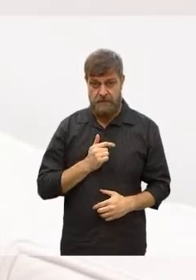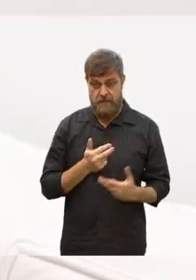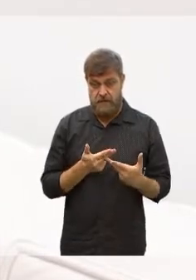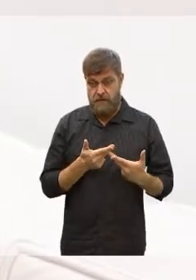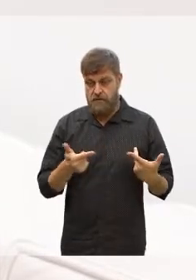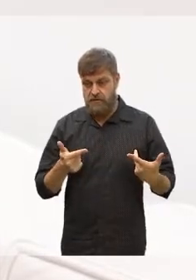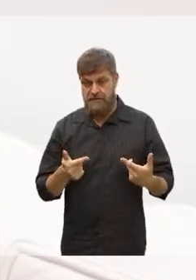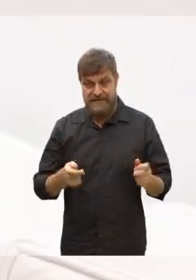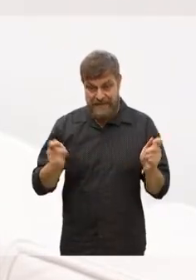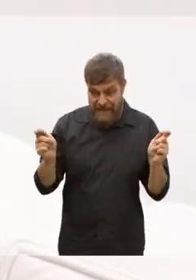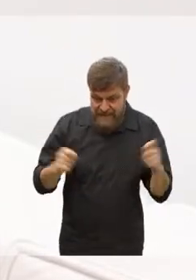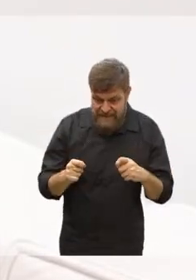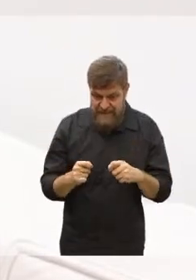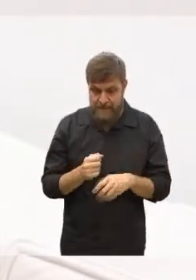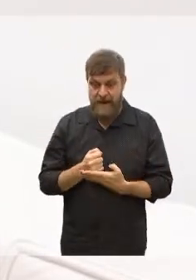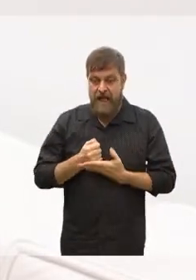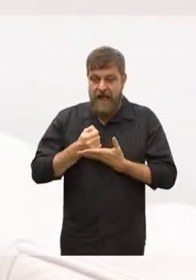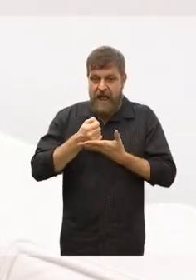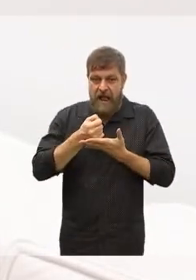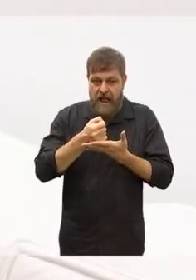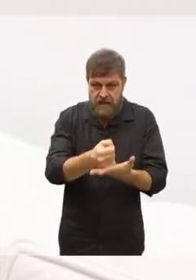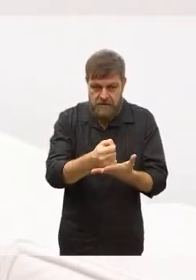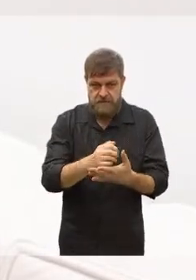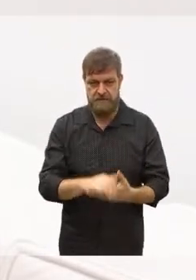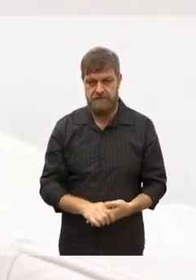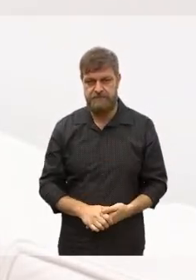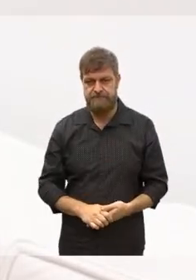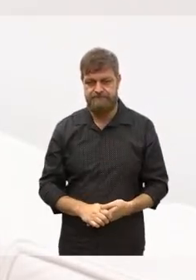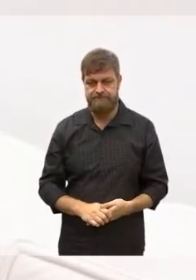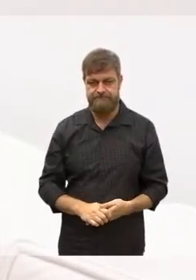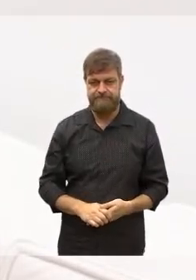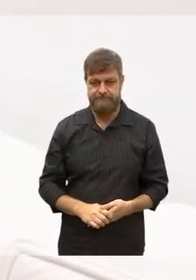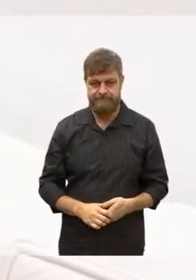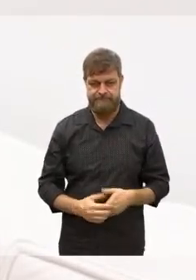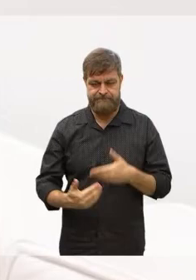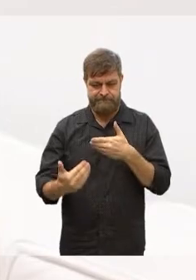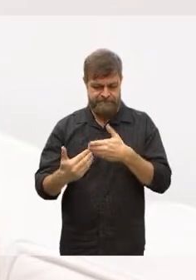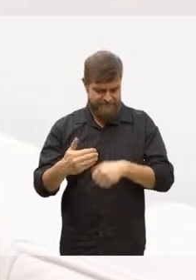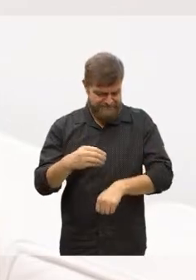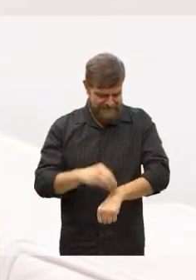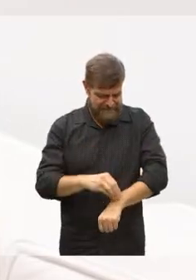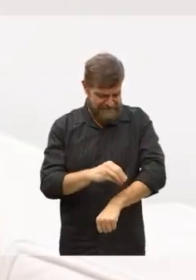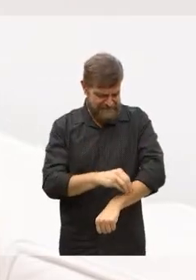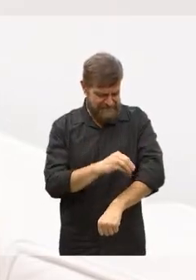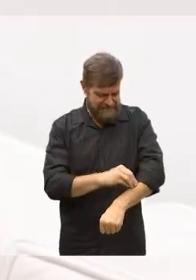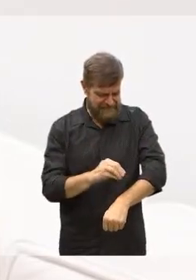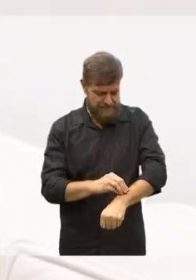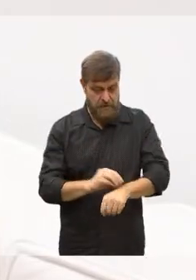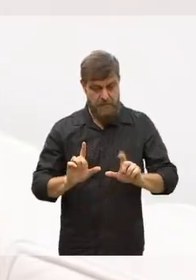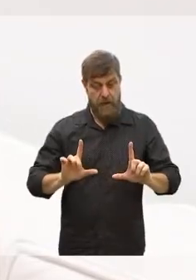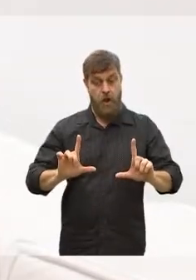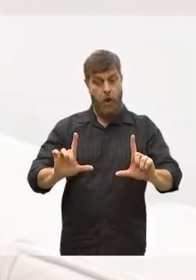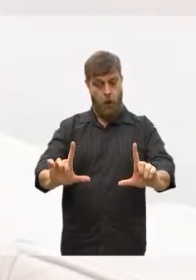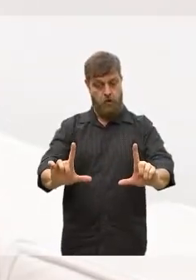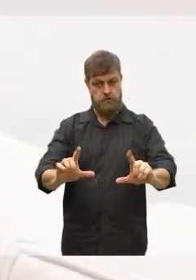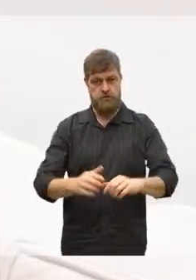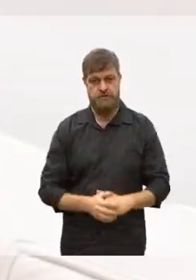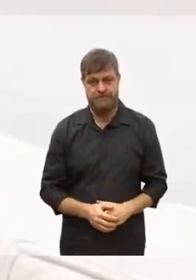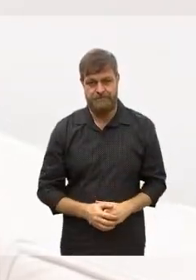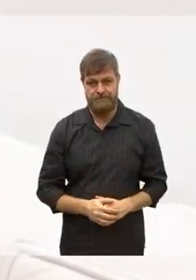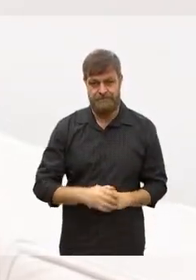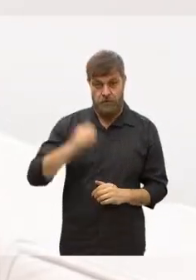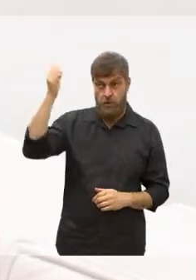você pode ajudar a impedir mais mancha, mais melasma e mais envelhecimento. A